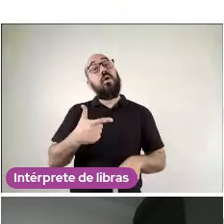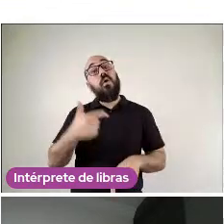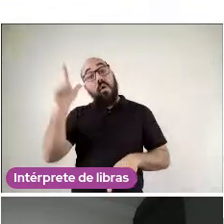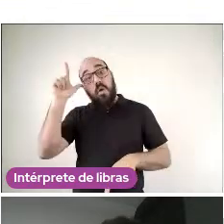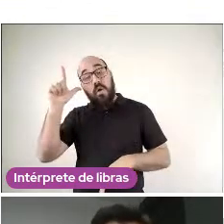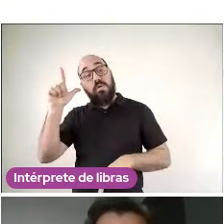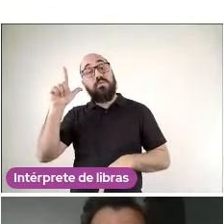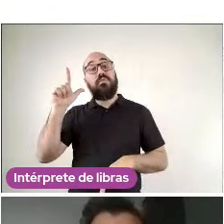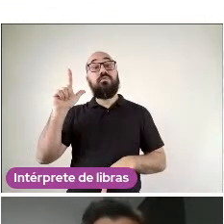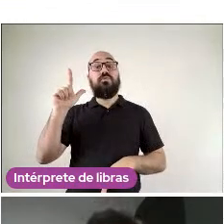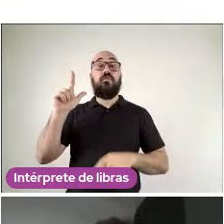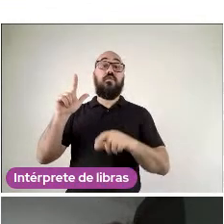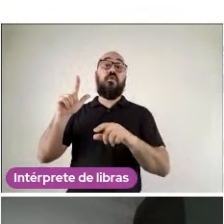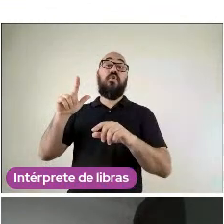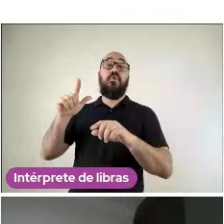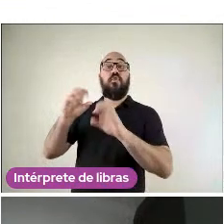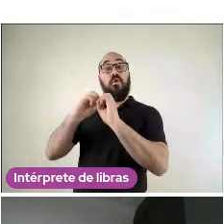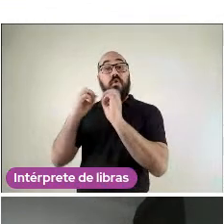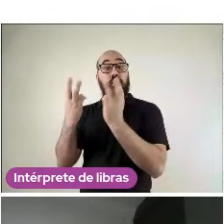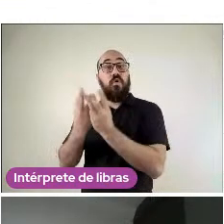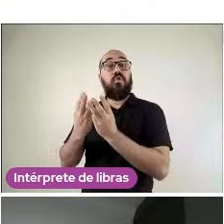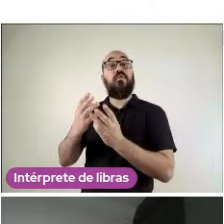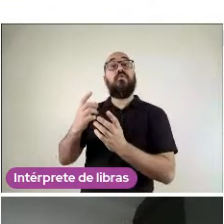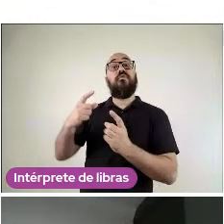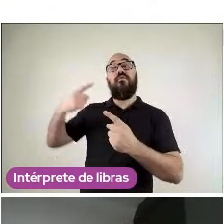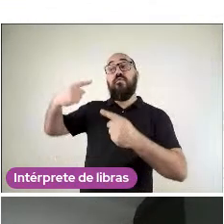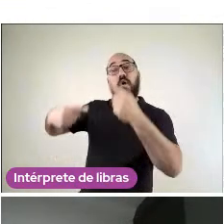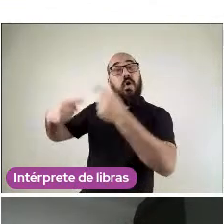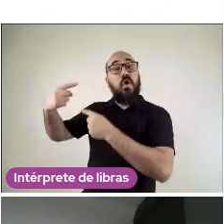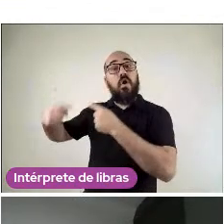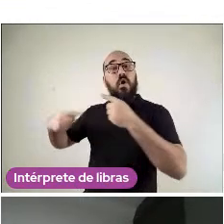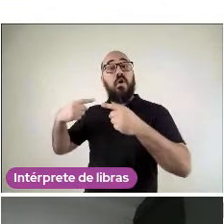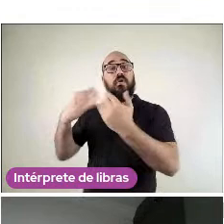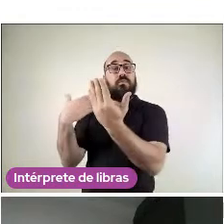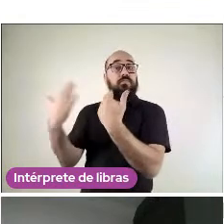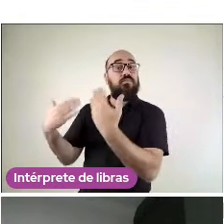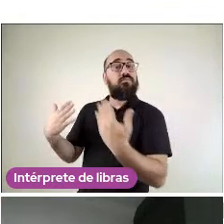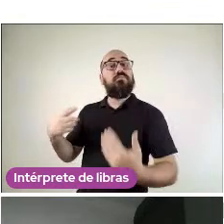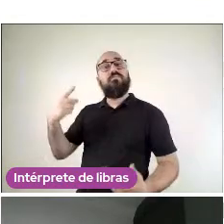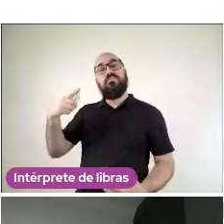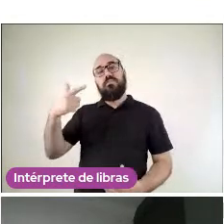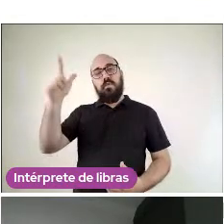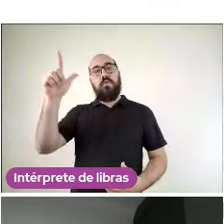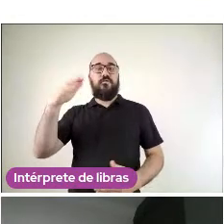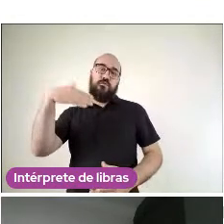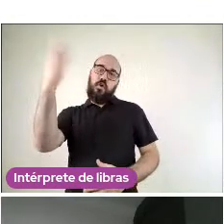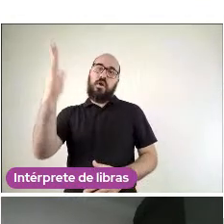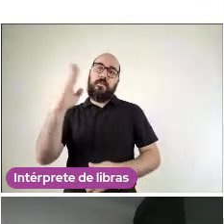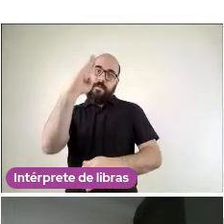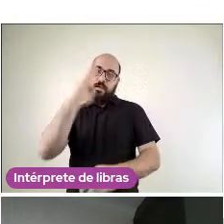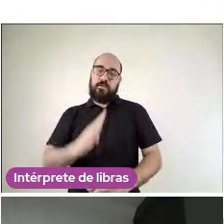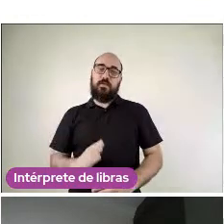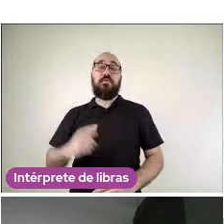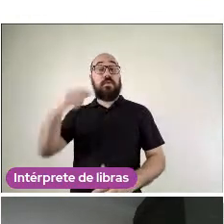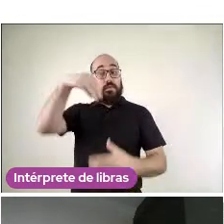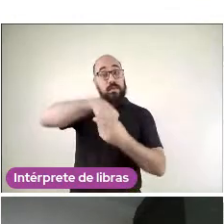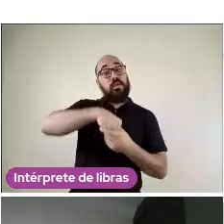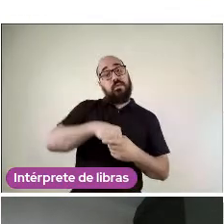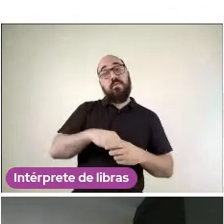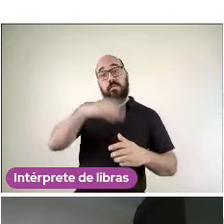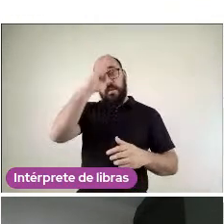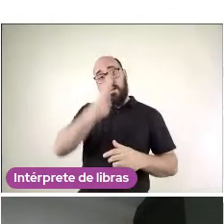falar sobre a década no Brasil. Outros eventos com instituições igualmente importantes aqui no Brasil.